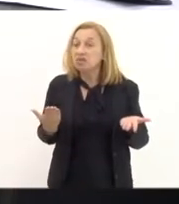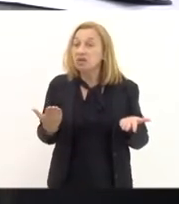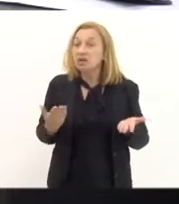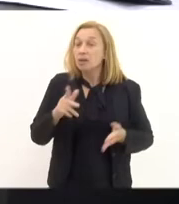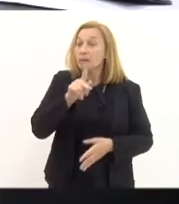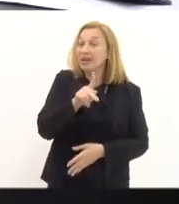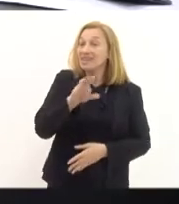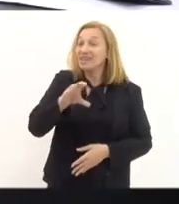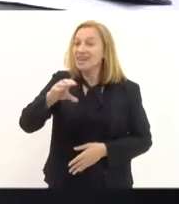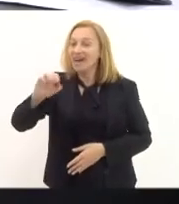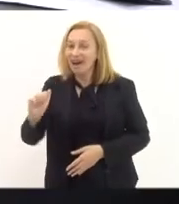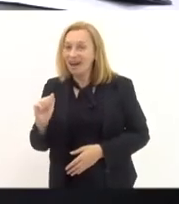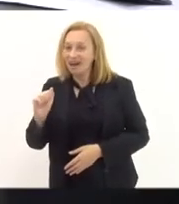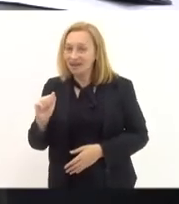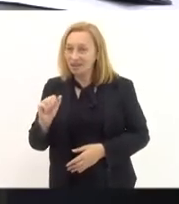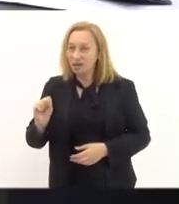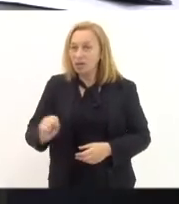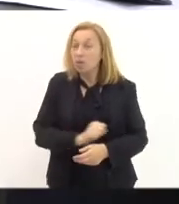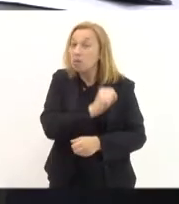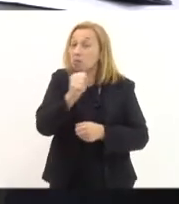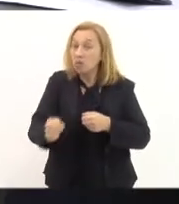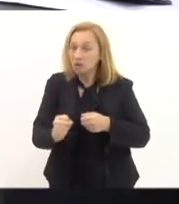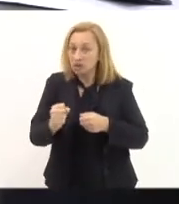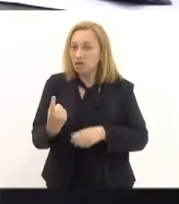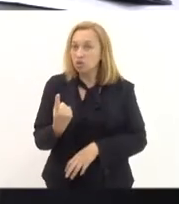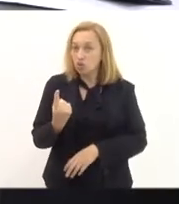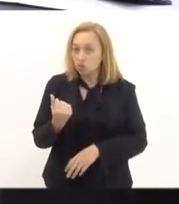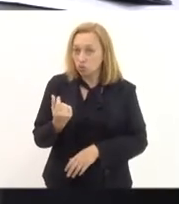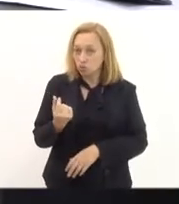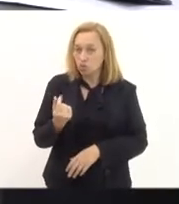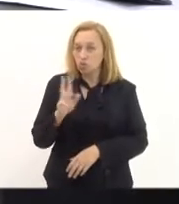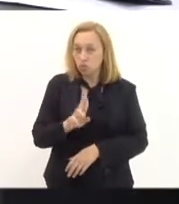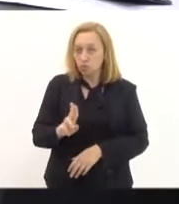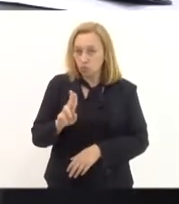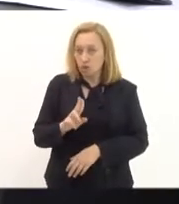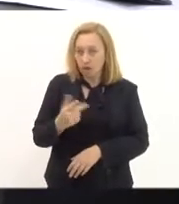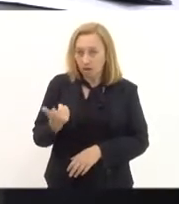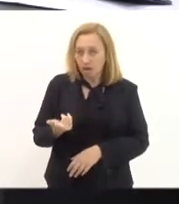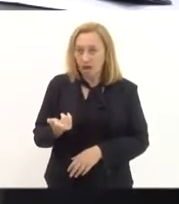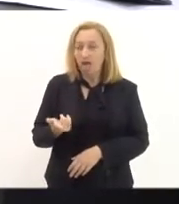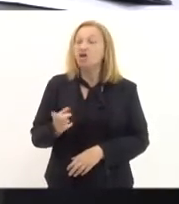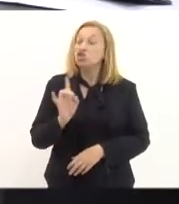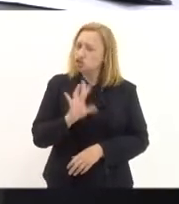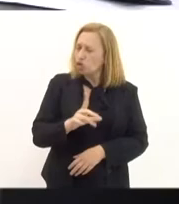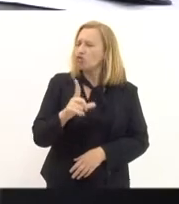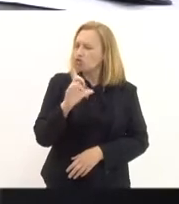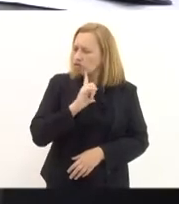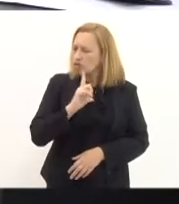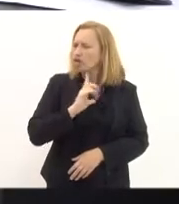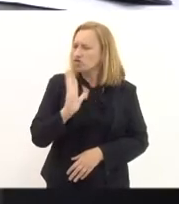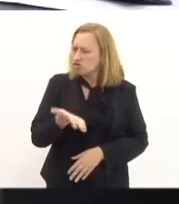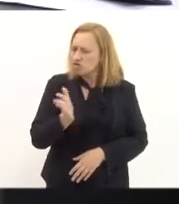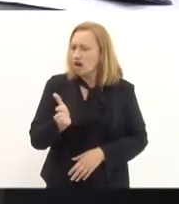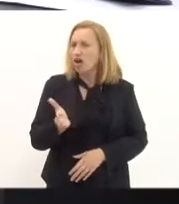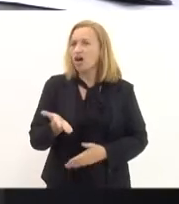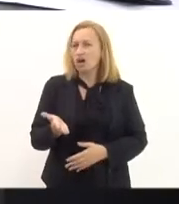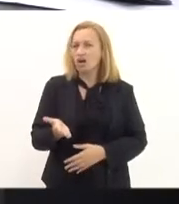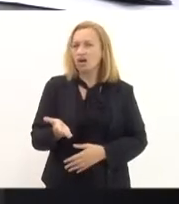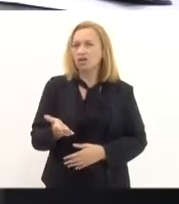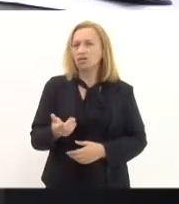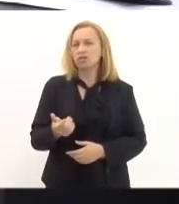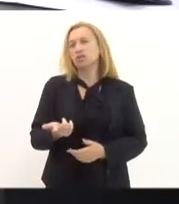o IPCA poder aquisitivo do usuário é preciso da empesa só aí já tem um dilema